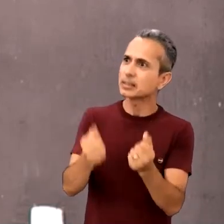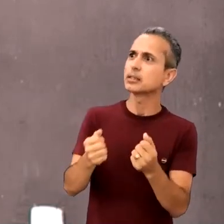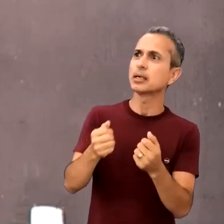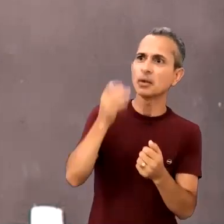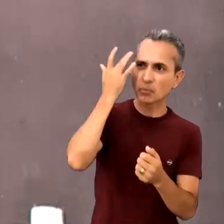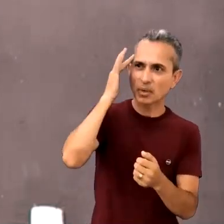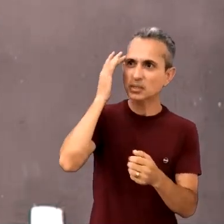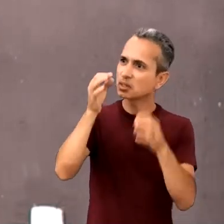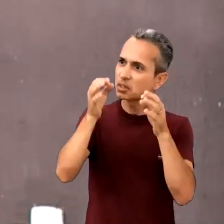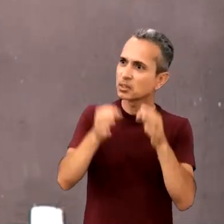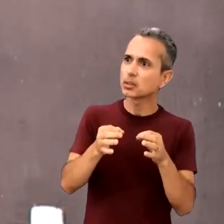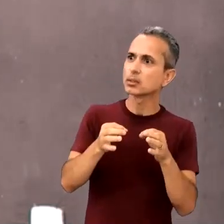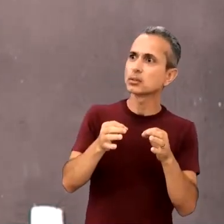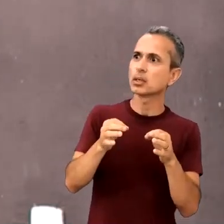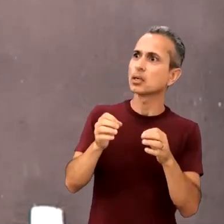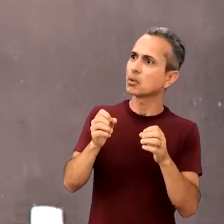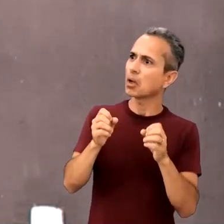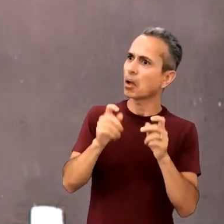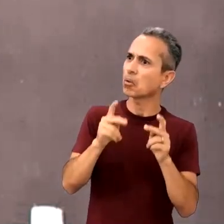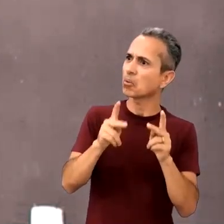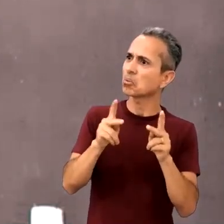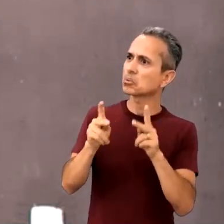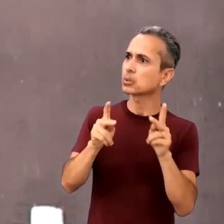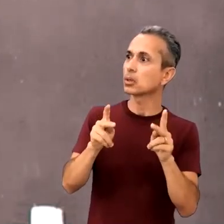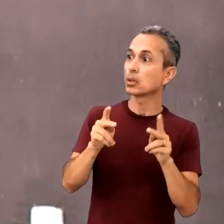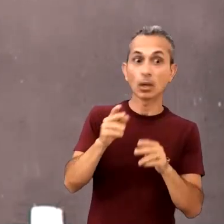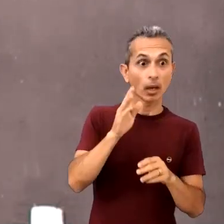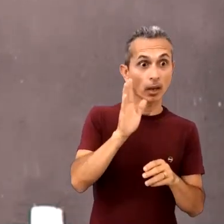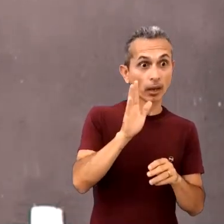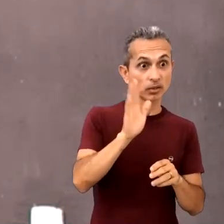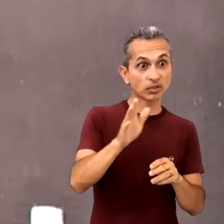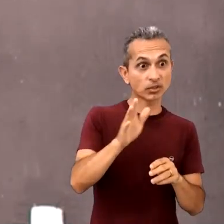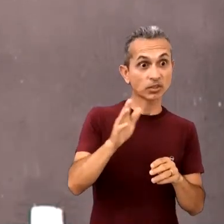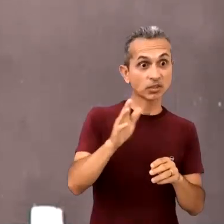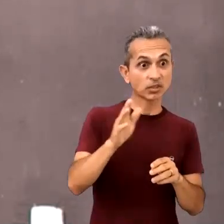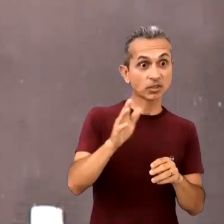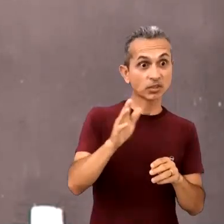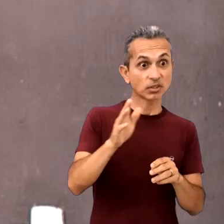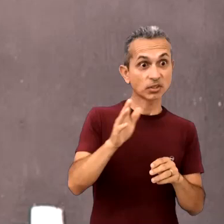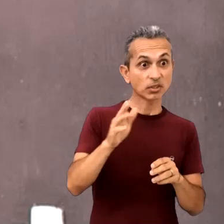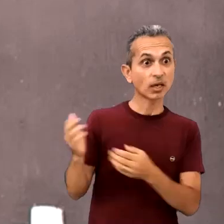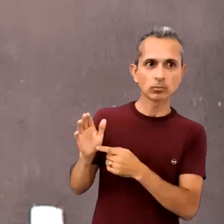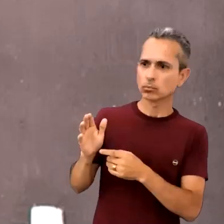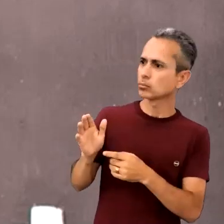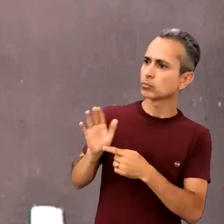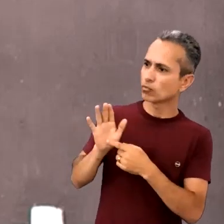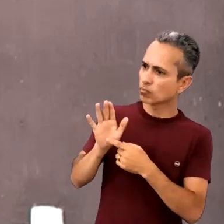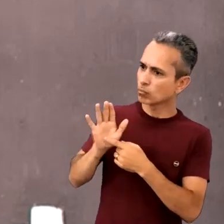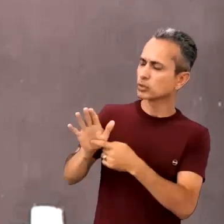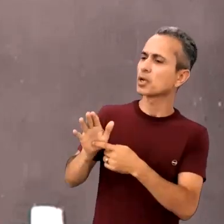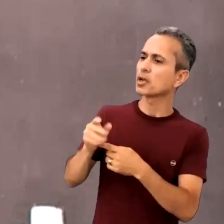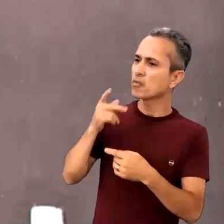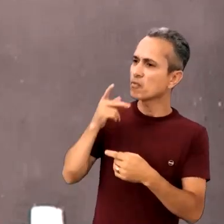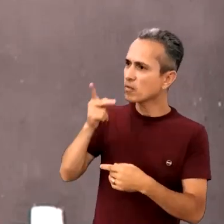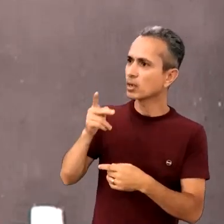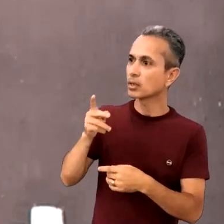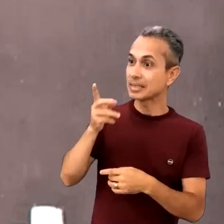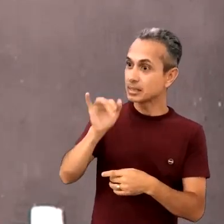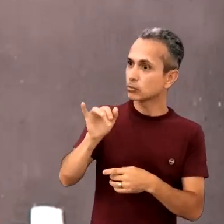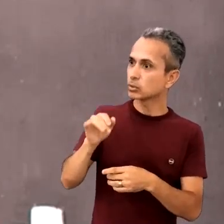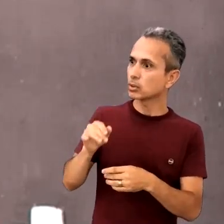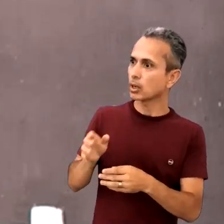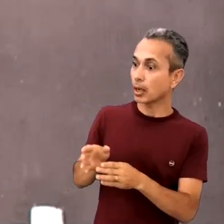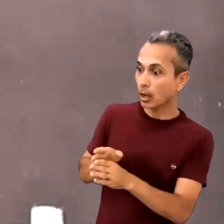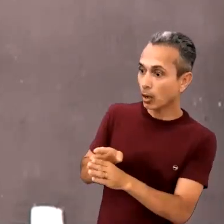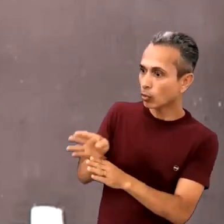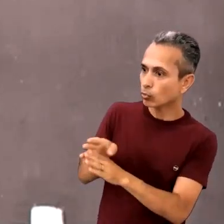ser, tudo bem. Eu já disse a jovens aqui, se você estiver protegendo, defendendo ou incentivando outros jovens a cometerem esse